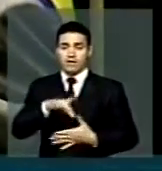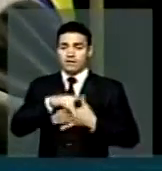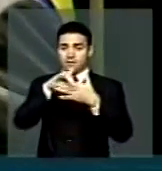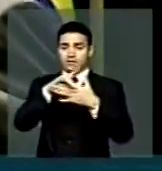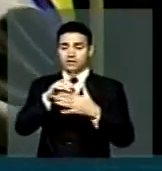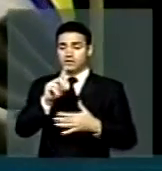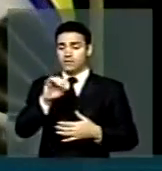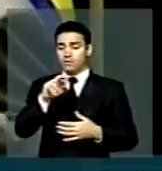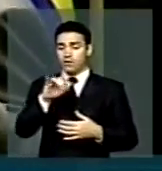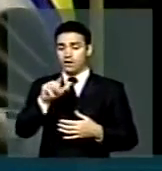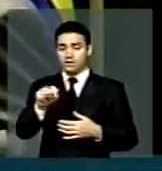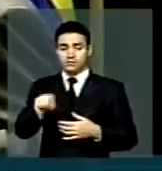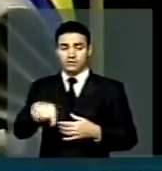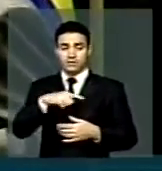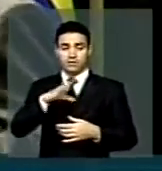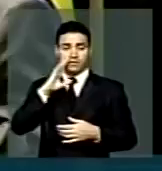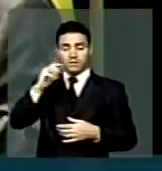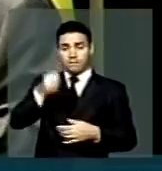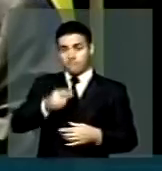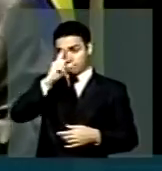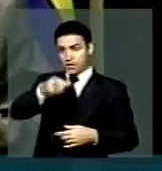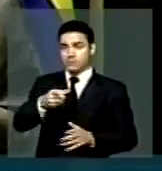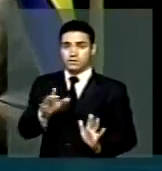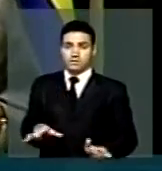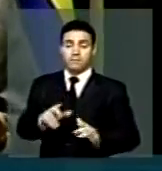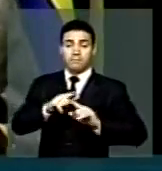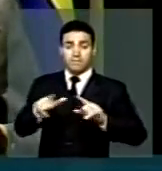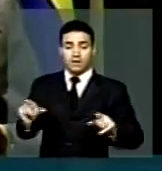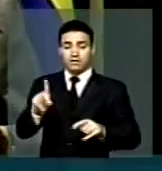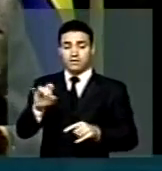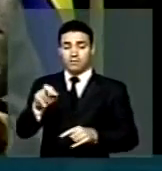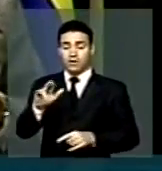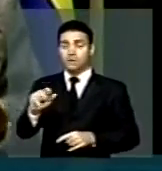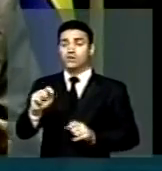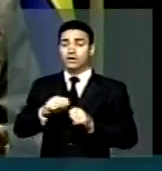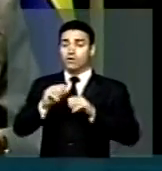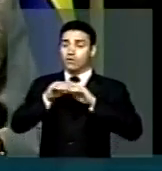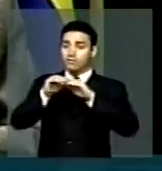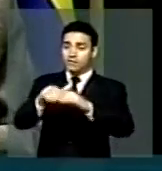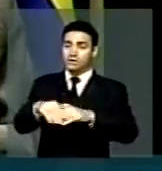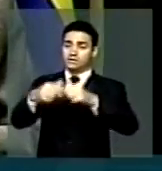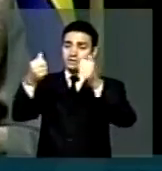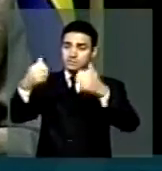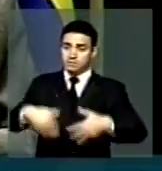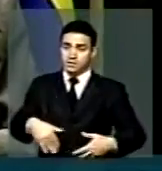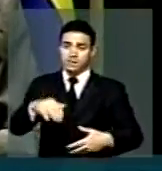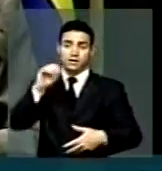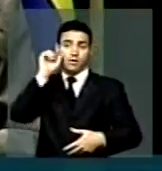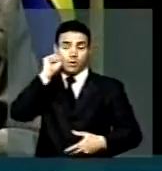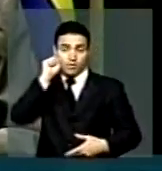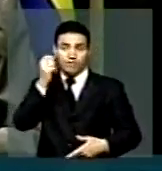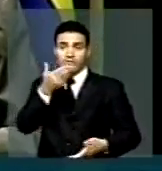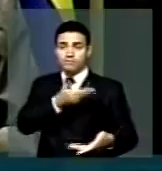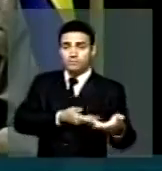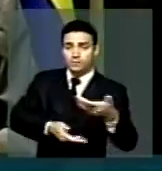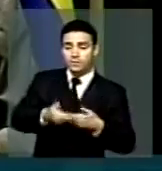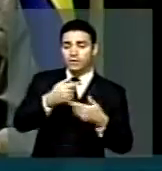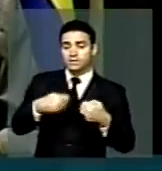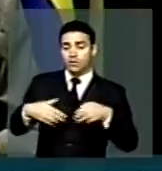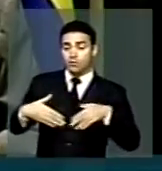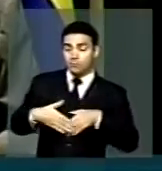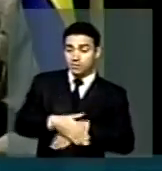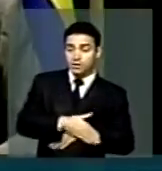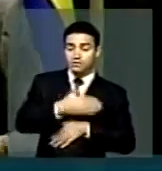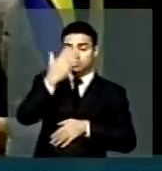haver líder na ditadura que imponha, mas o líder democrático convence, explica, ouve. Tem que ter a humildade